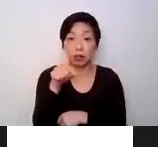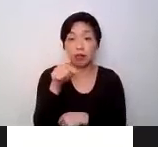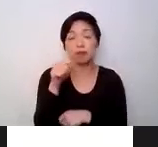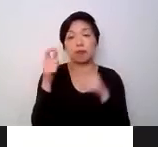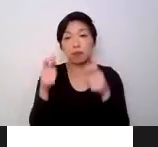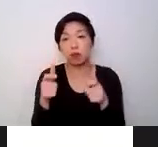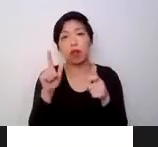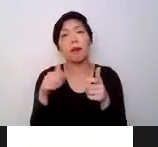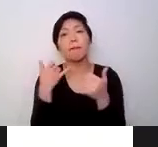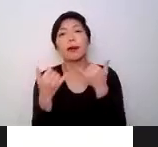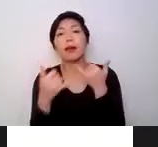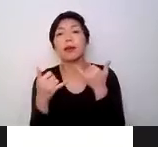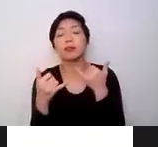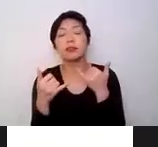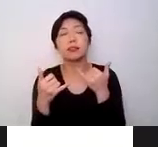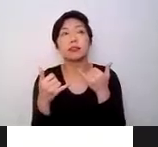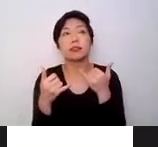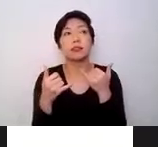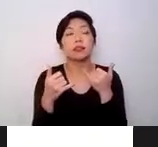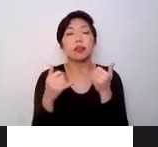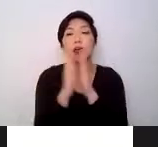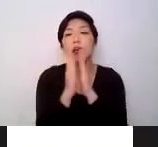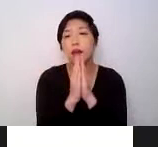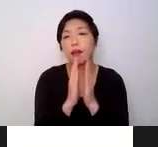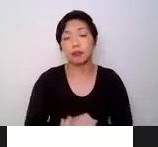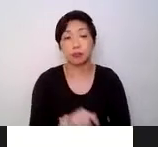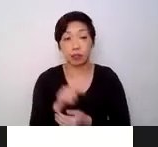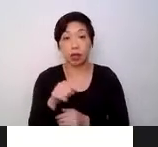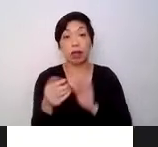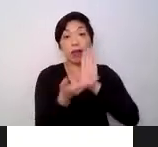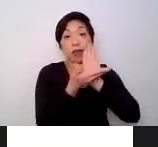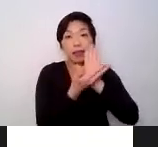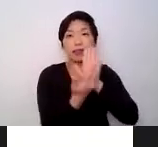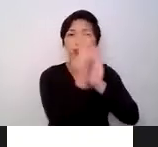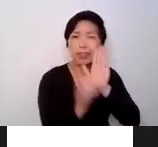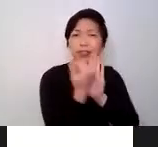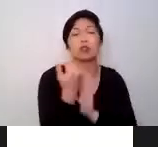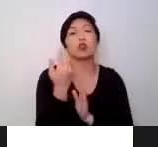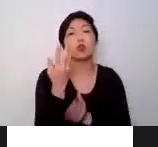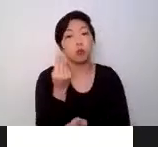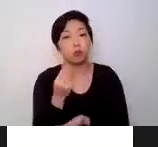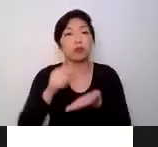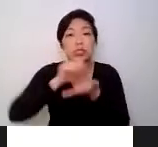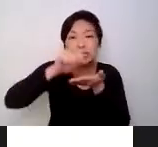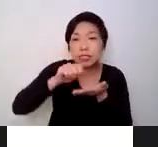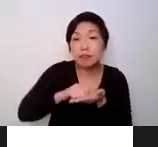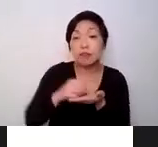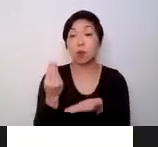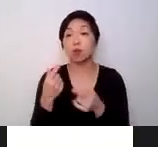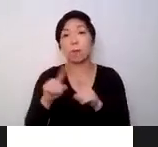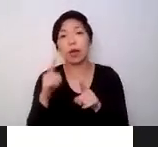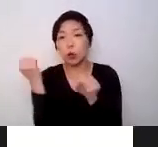um altar oratório a Lina ela desenhou muito escreveu muito mas ela construiu muito pouco e o